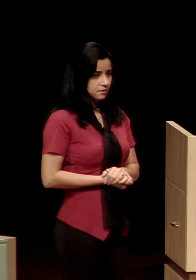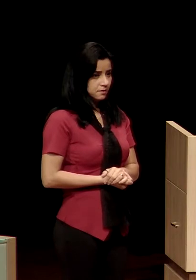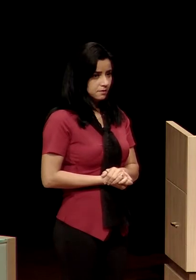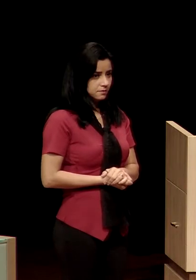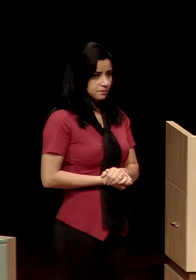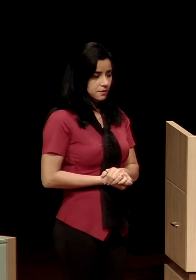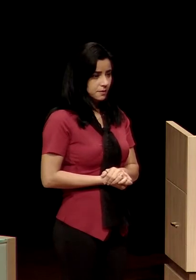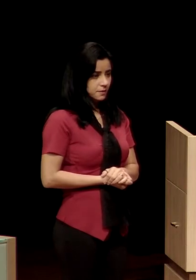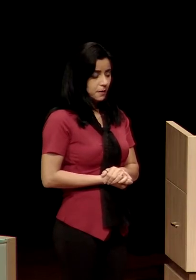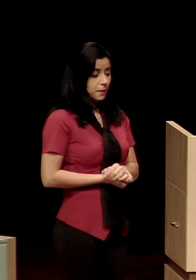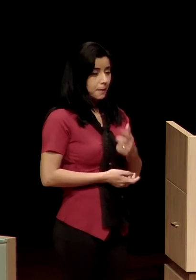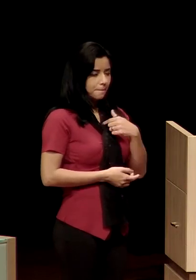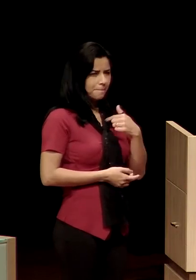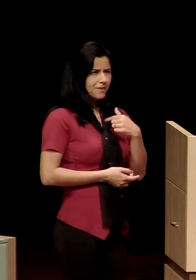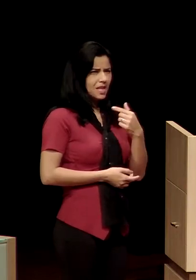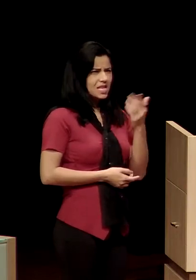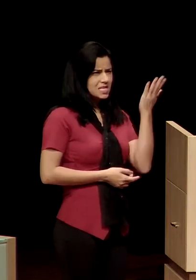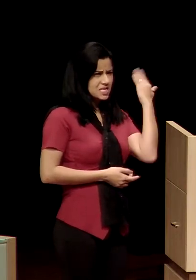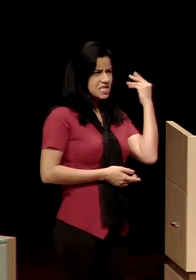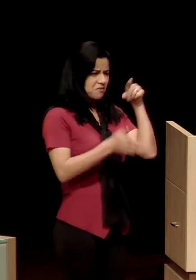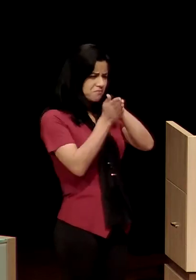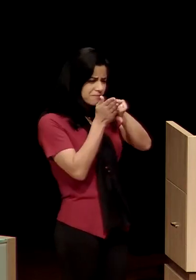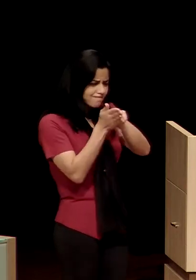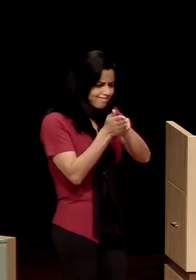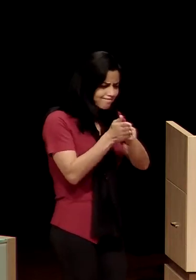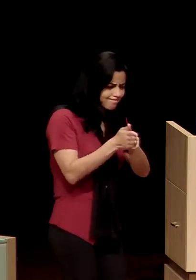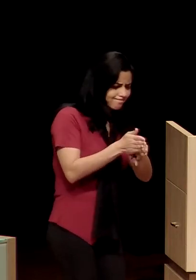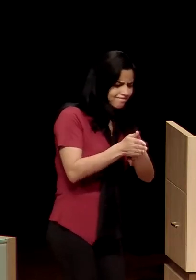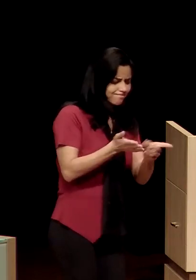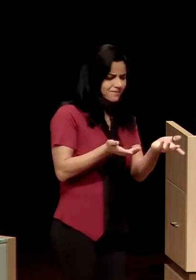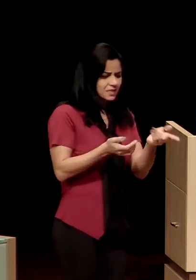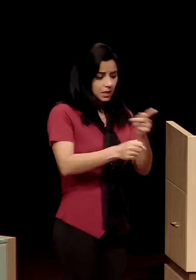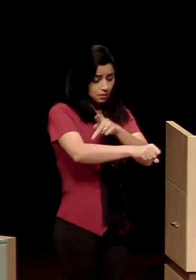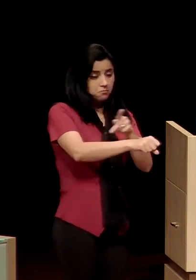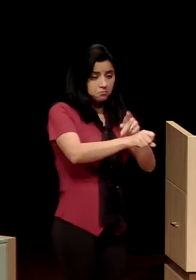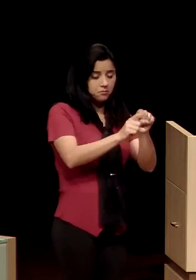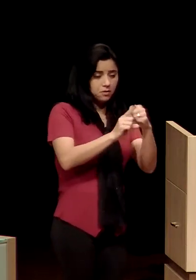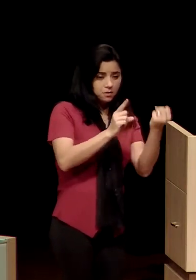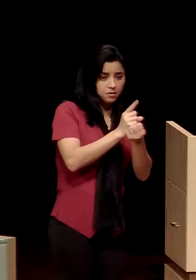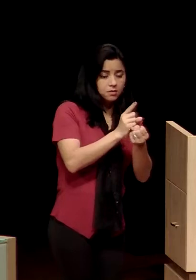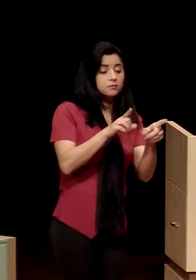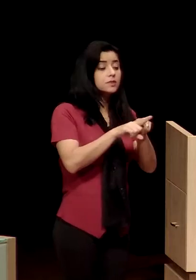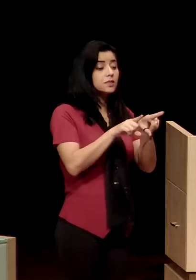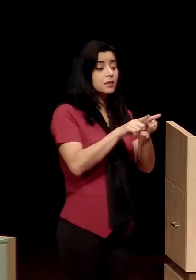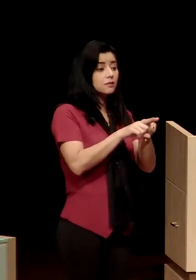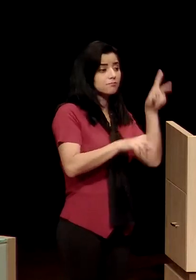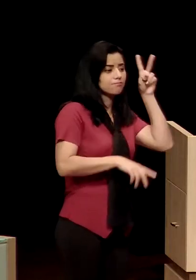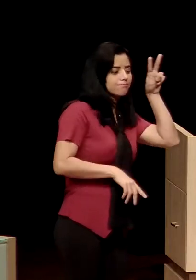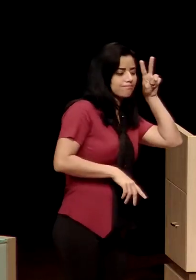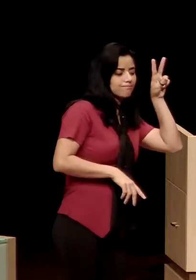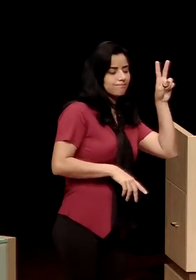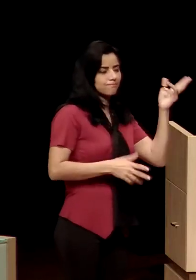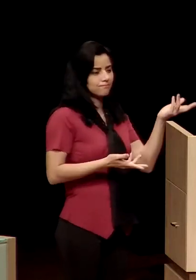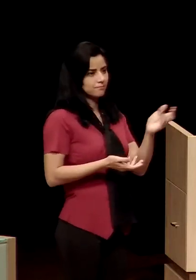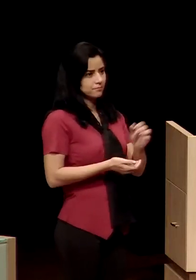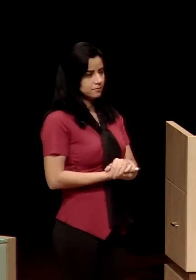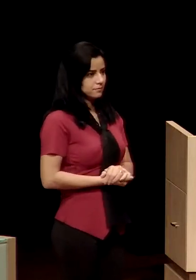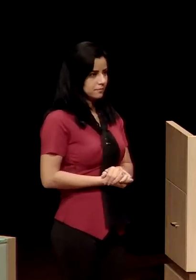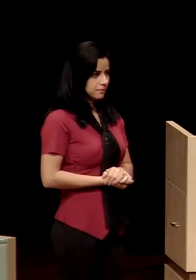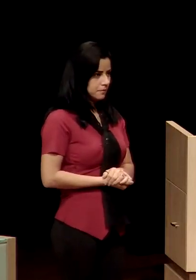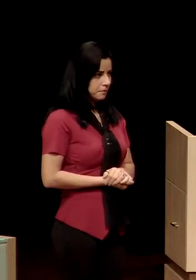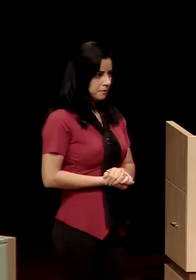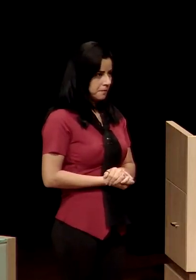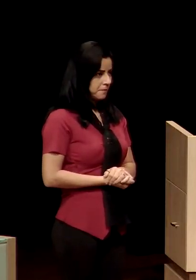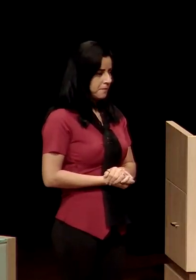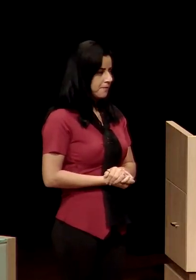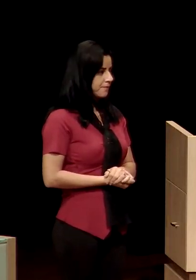social welfare. Eu já fiz uma pesquisa sobre pedagogia social e também a história. I have familiarized